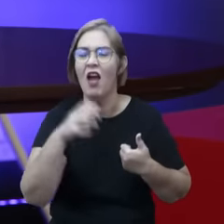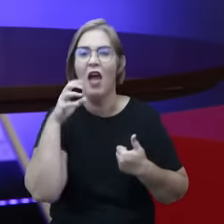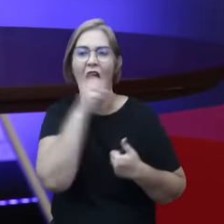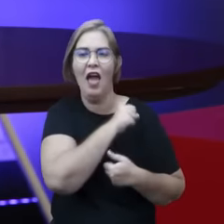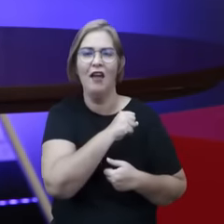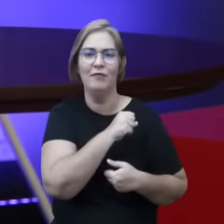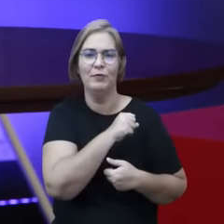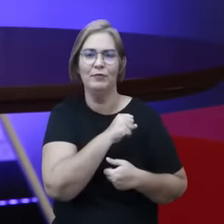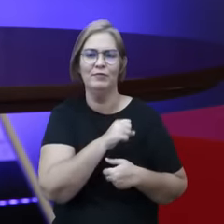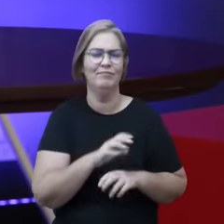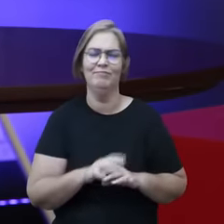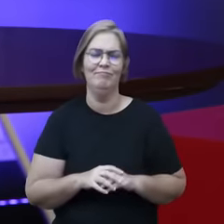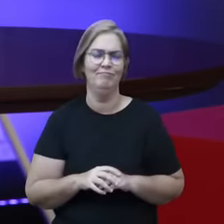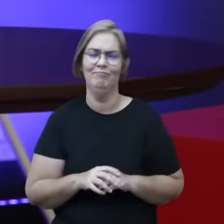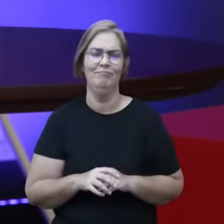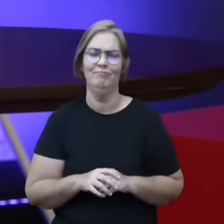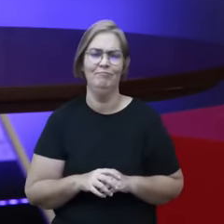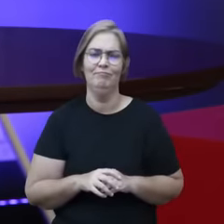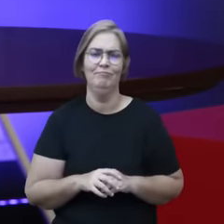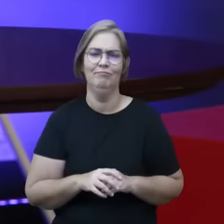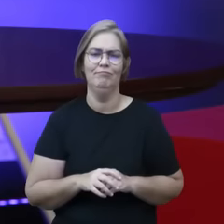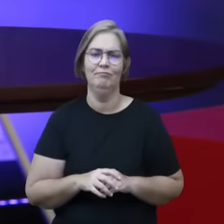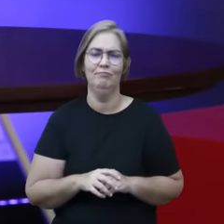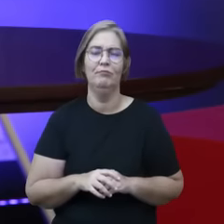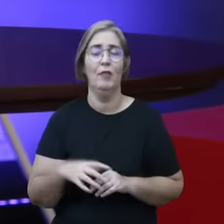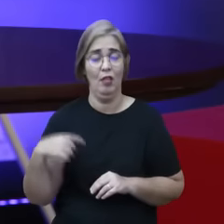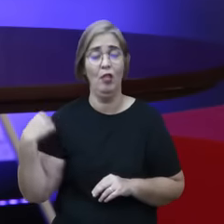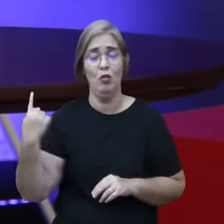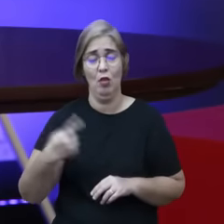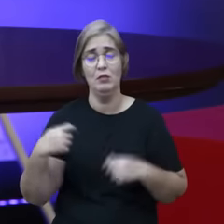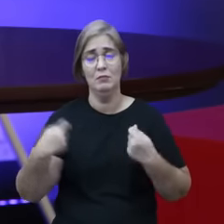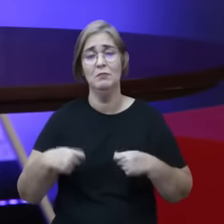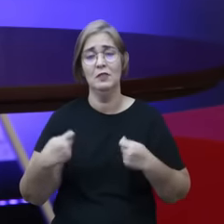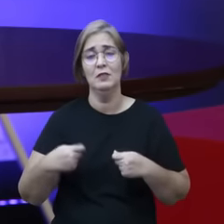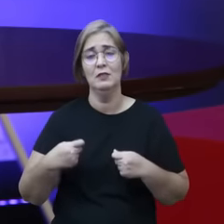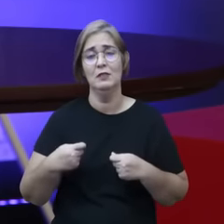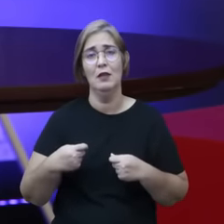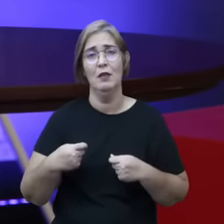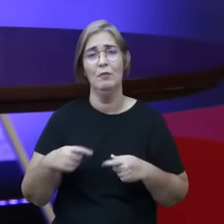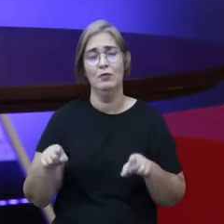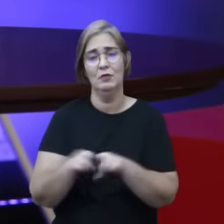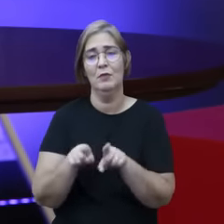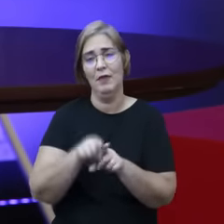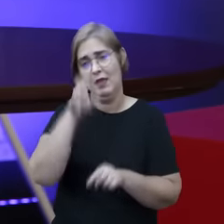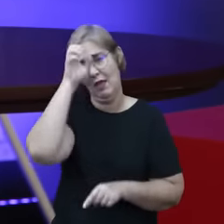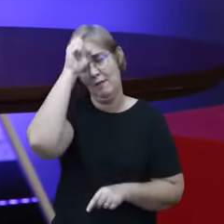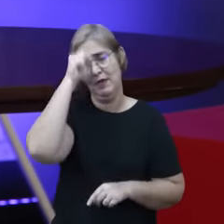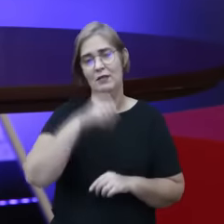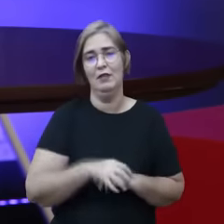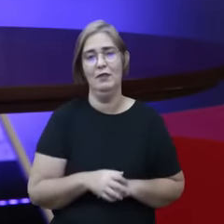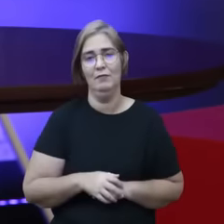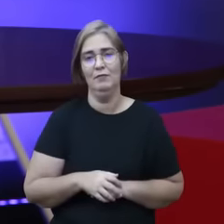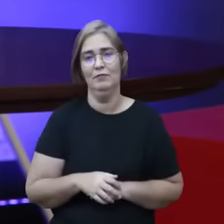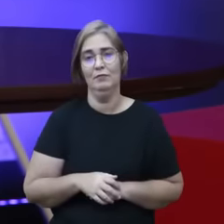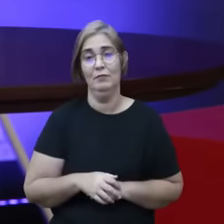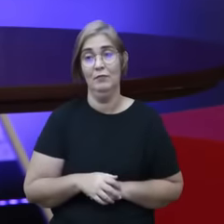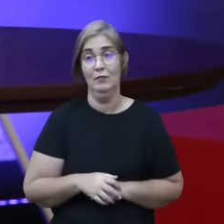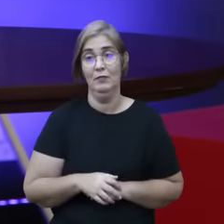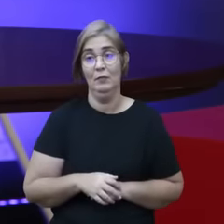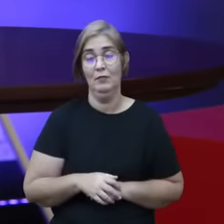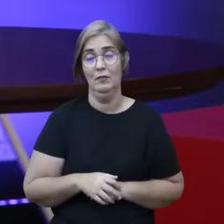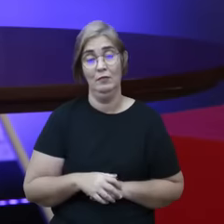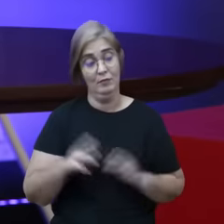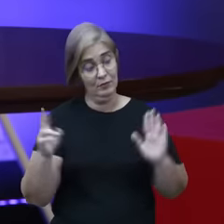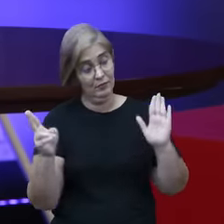isso é uma coisa que nós temos que também redescobrir, né? Eh eh reconhecer em todo servido, ser